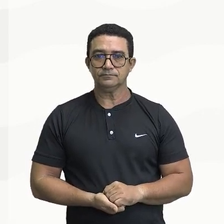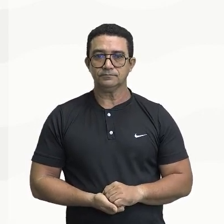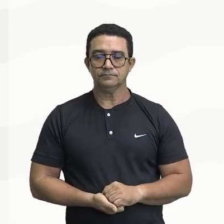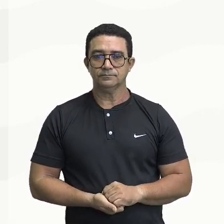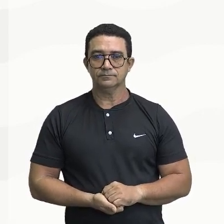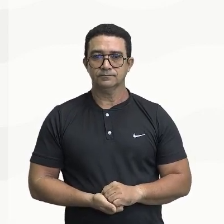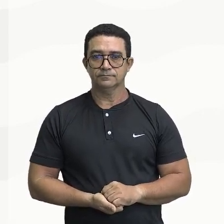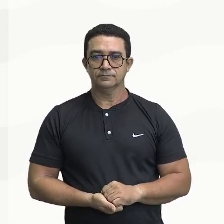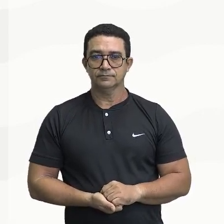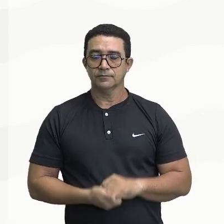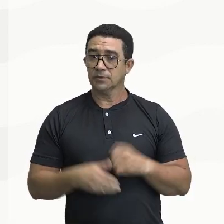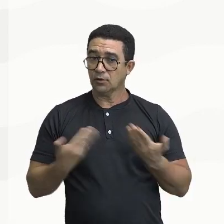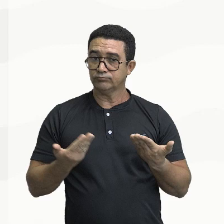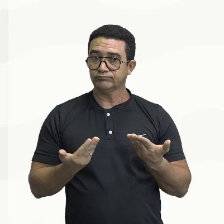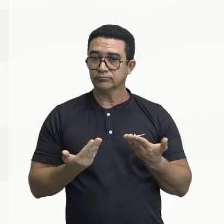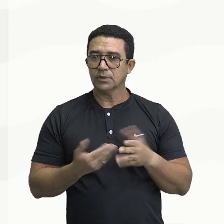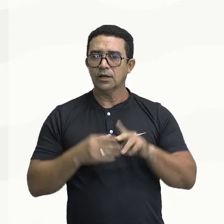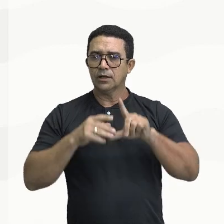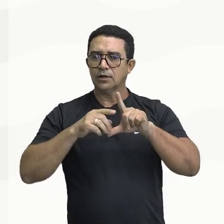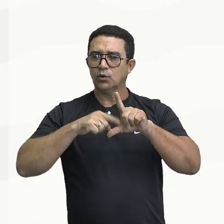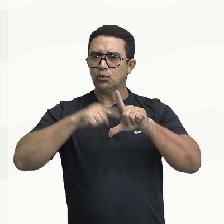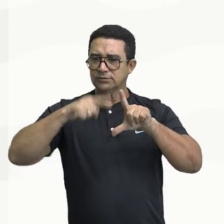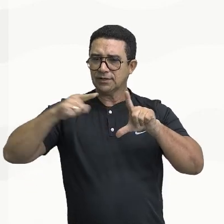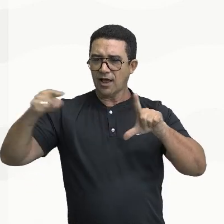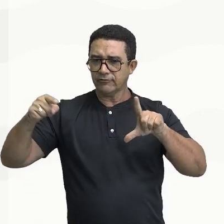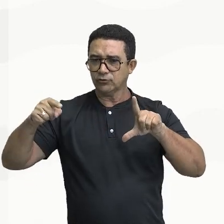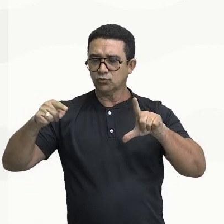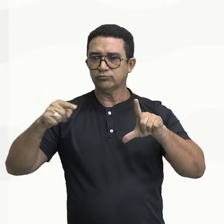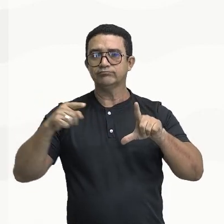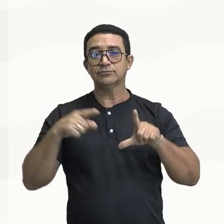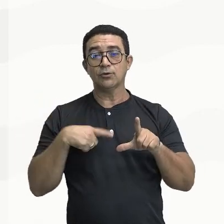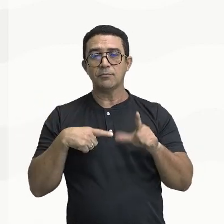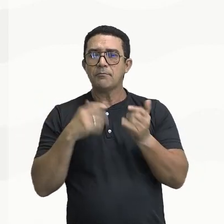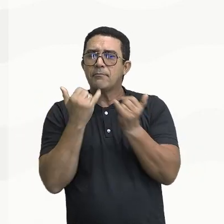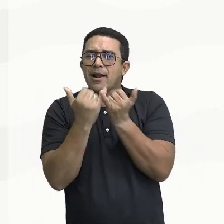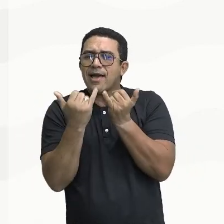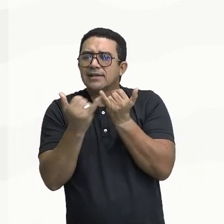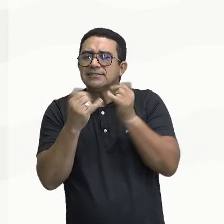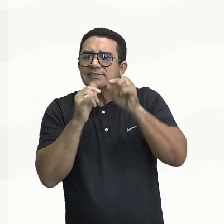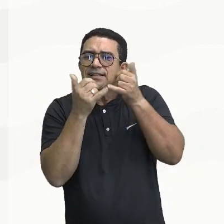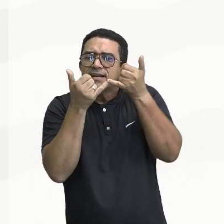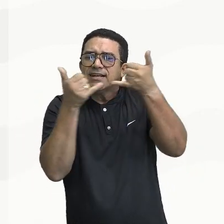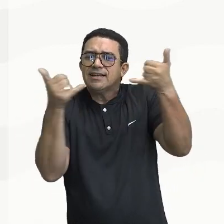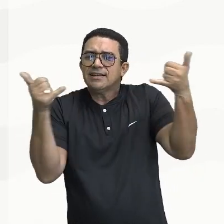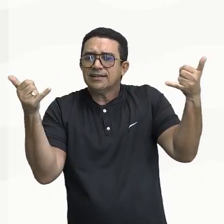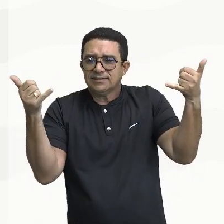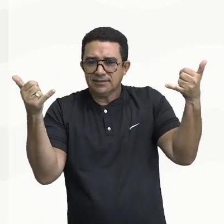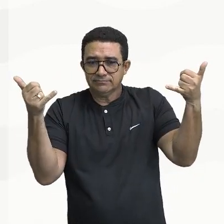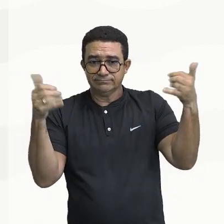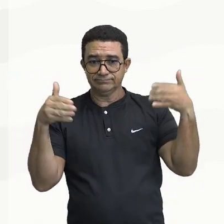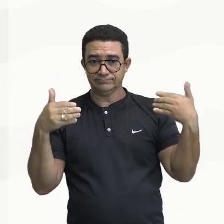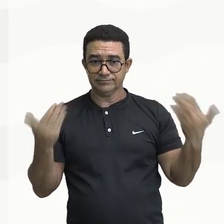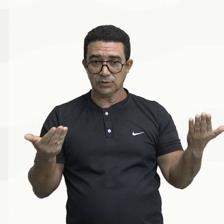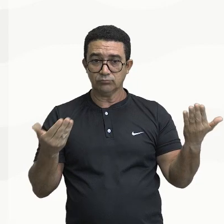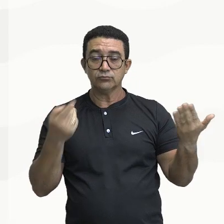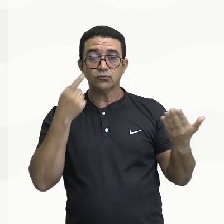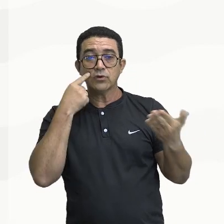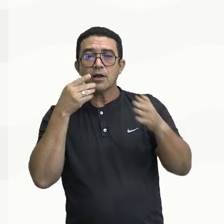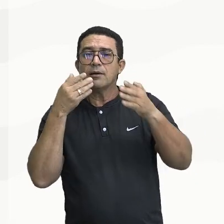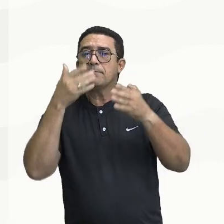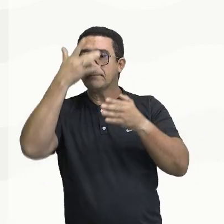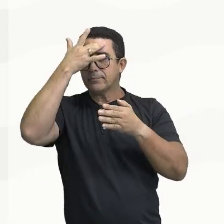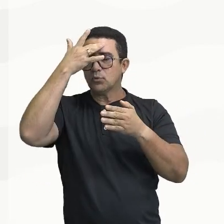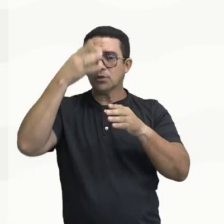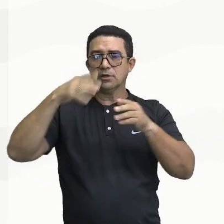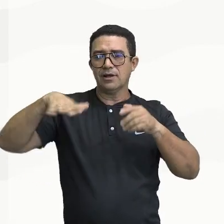Olha só, os gráficos aí, né? Então, ele tem formatos de linha e nós trouxemos esse que é a participação dos setores no